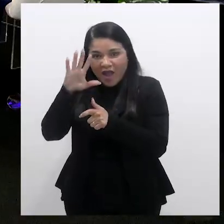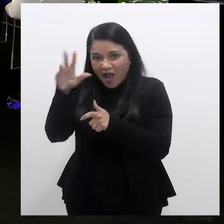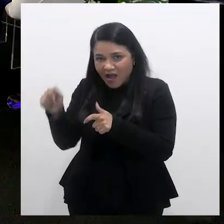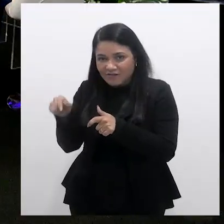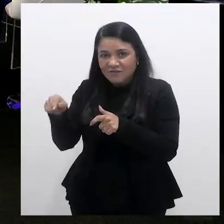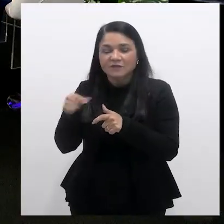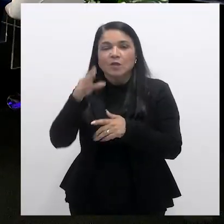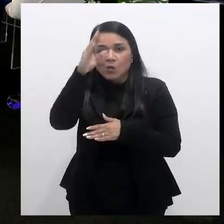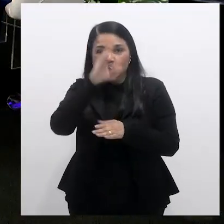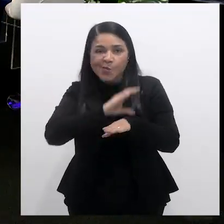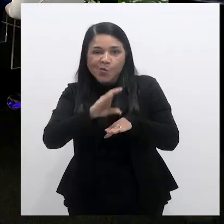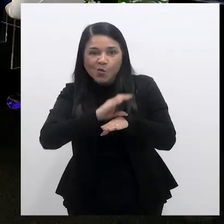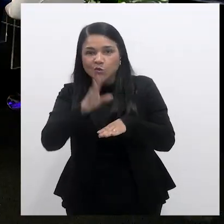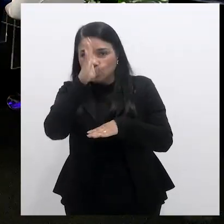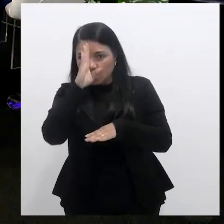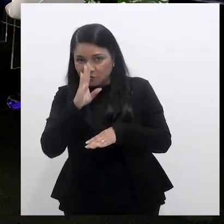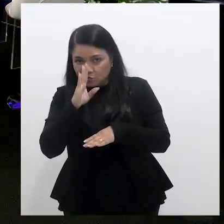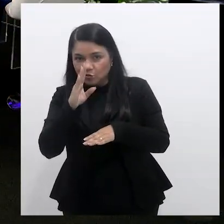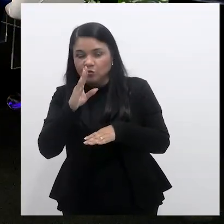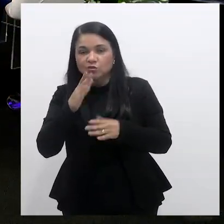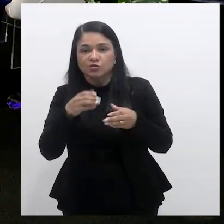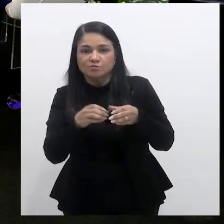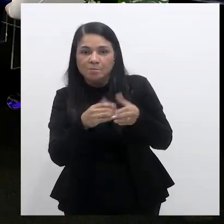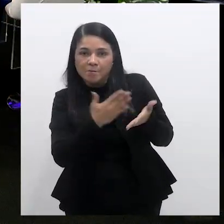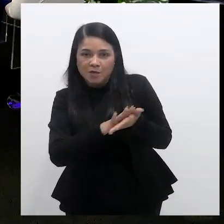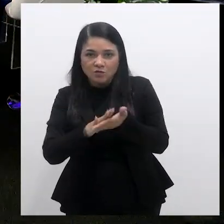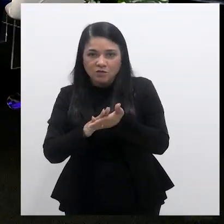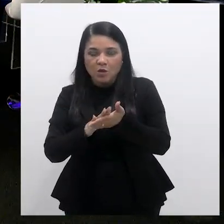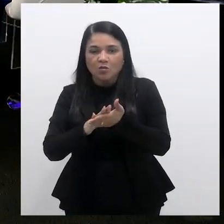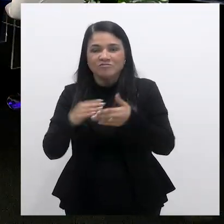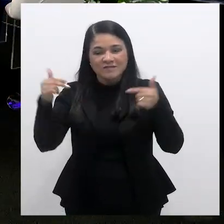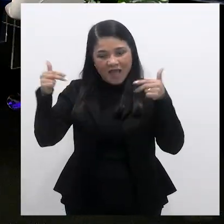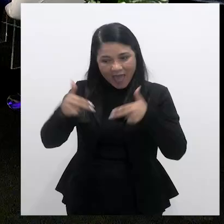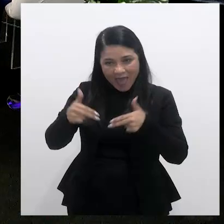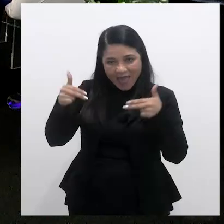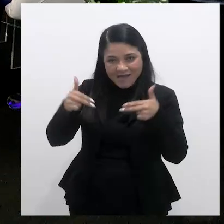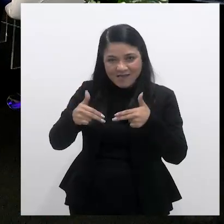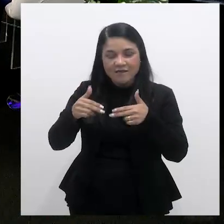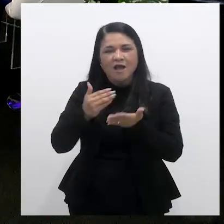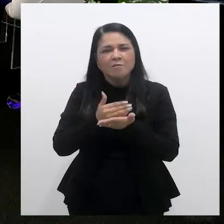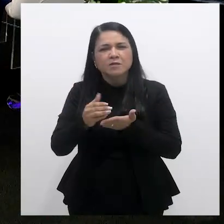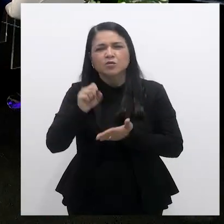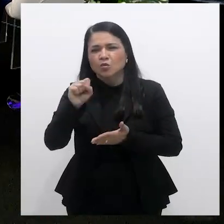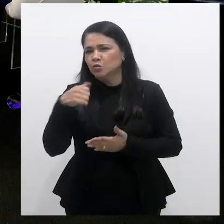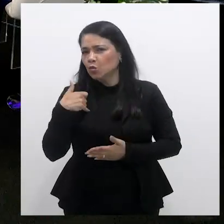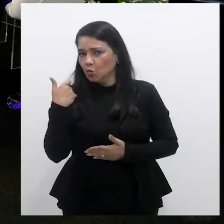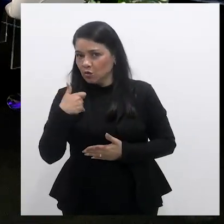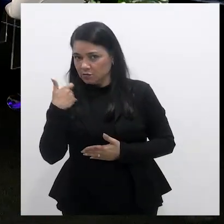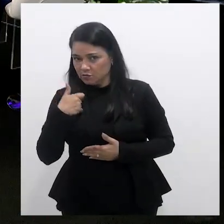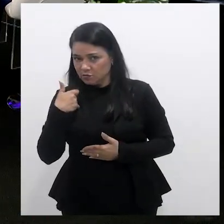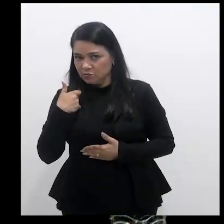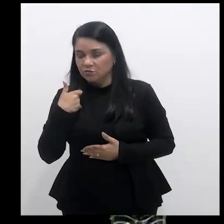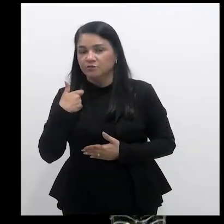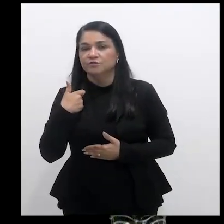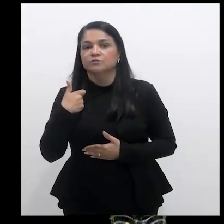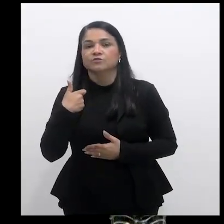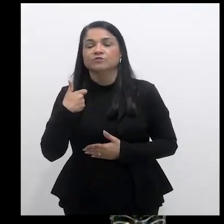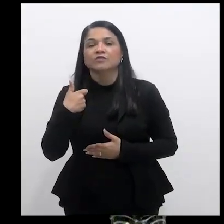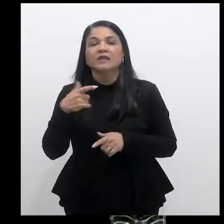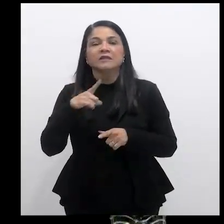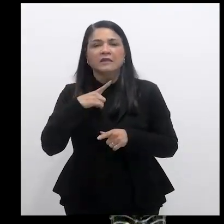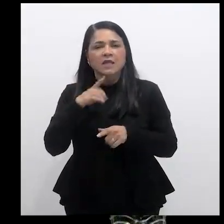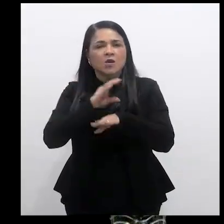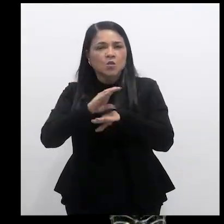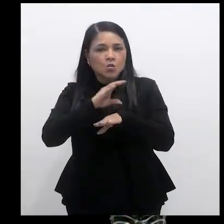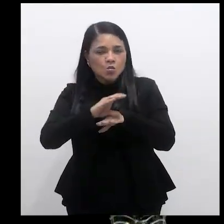os cursos gratuitos, né, de percussão samba reggae, a partir de 8 anos de idade. E também